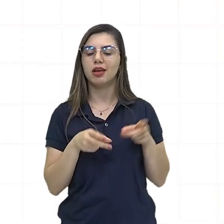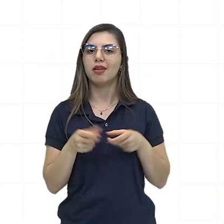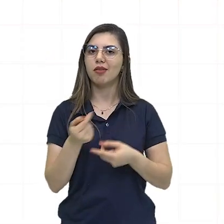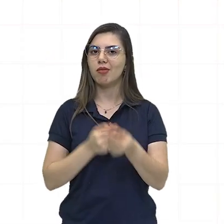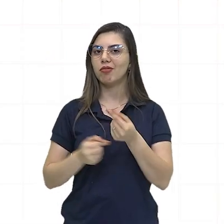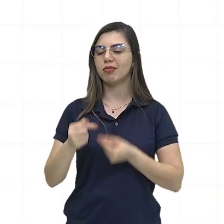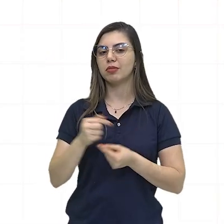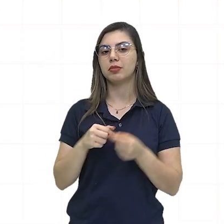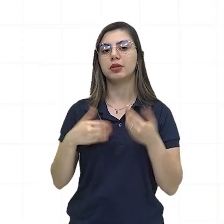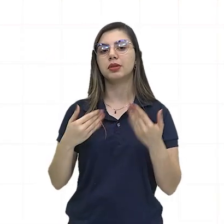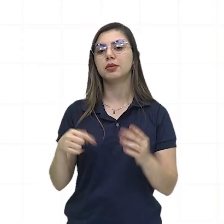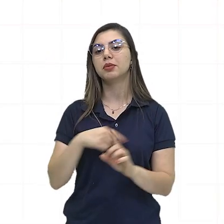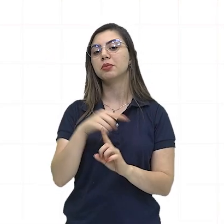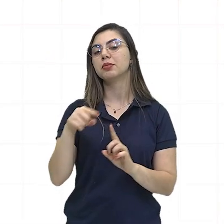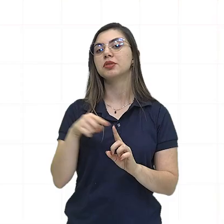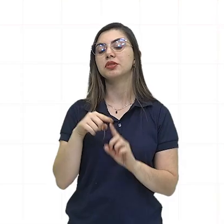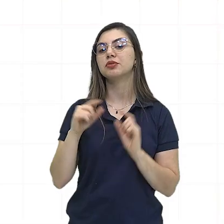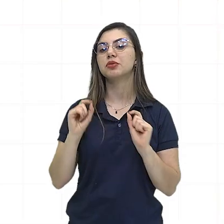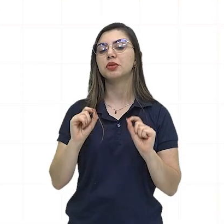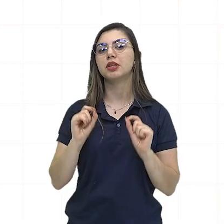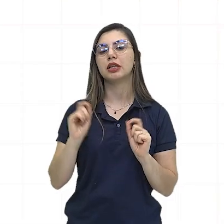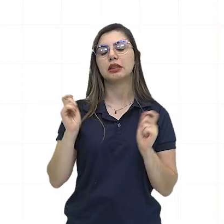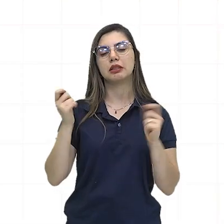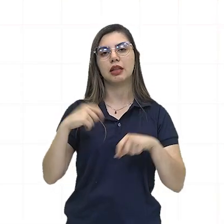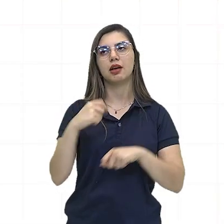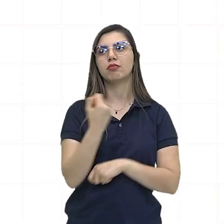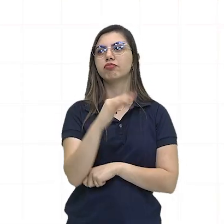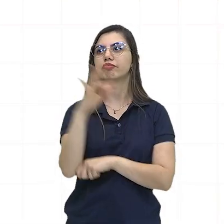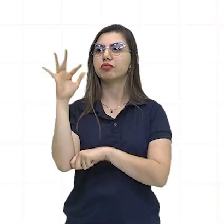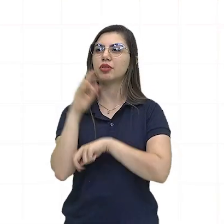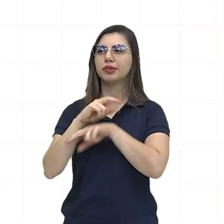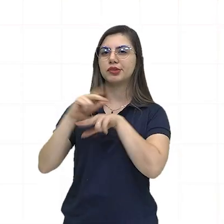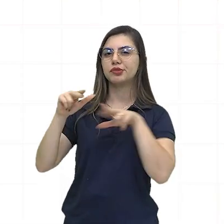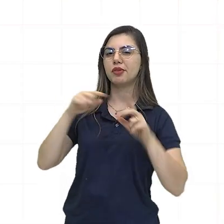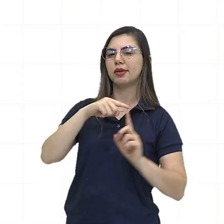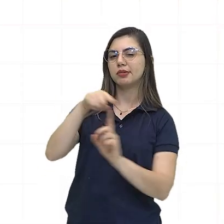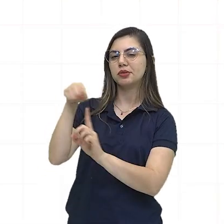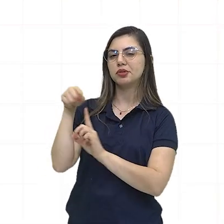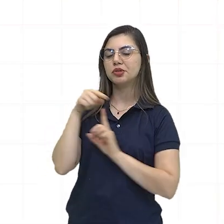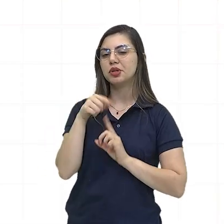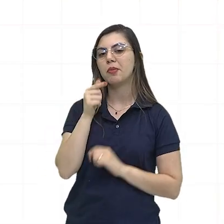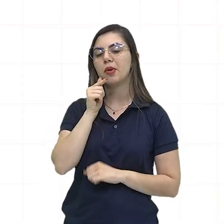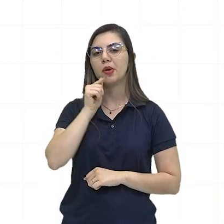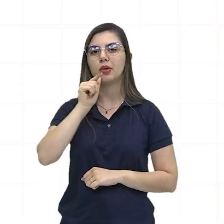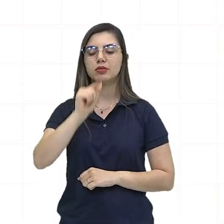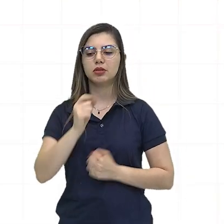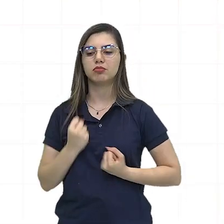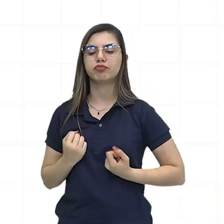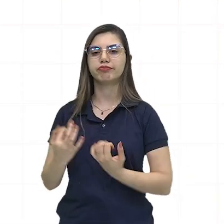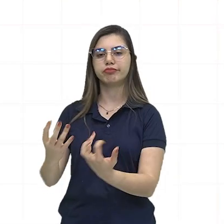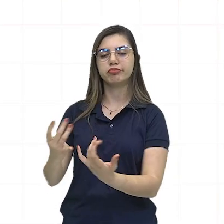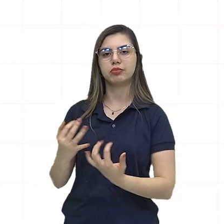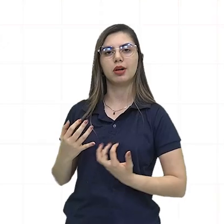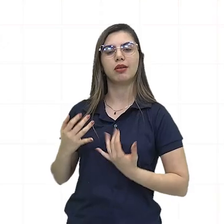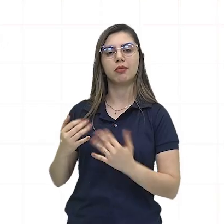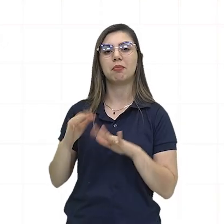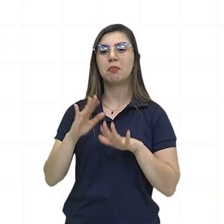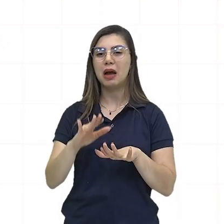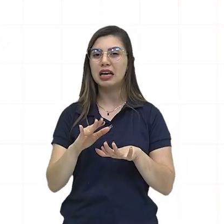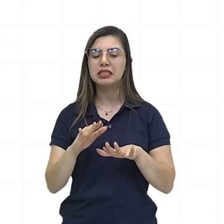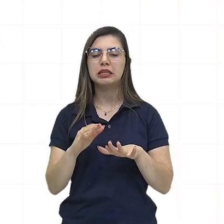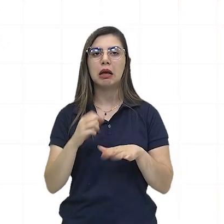criar uma floresta produtiva, com várias culturas, mantendo a alta produtividade sem a necessidade